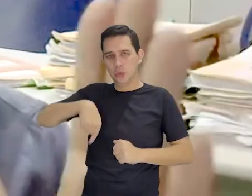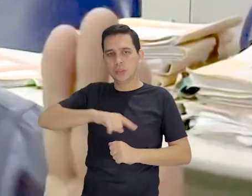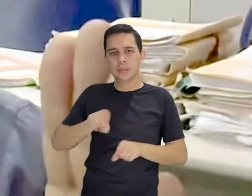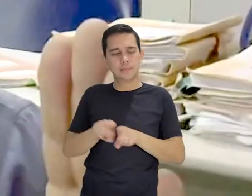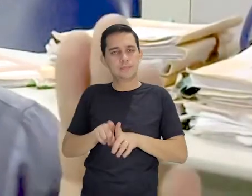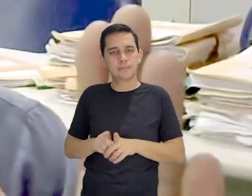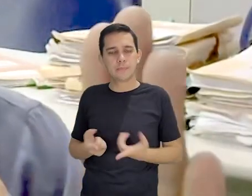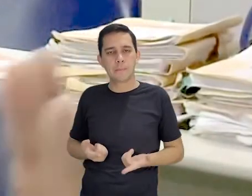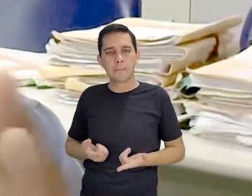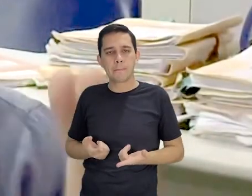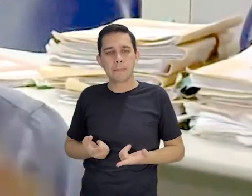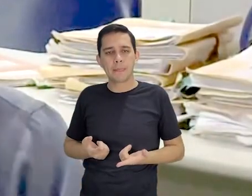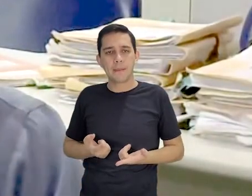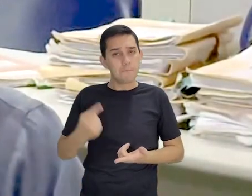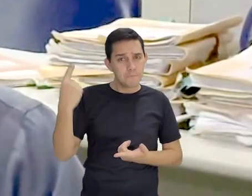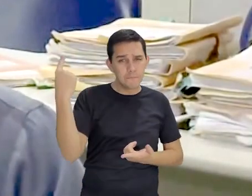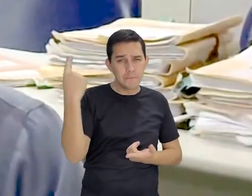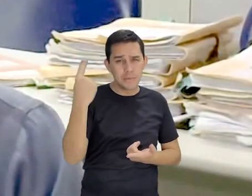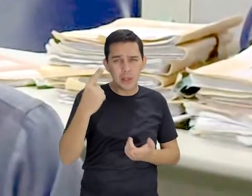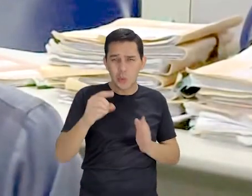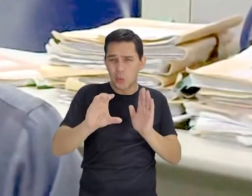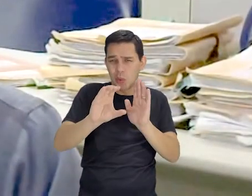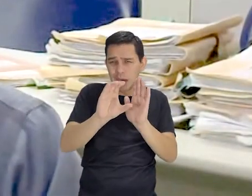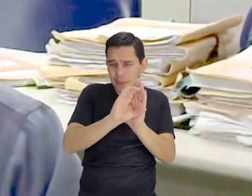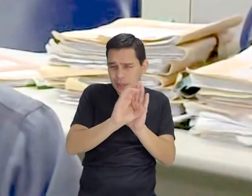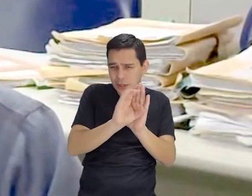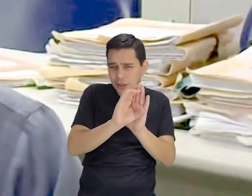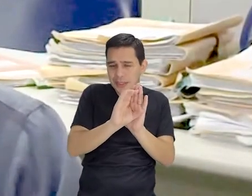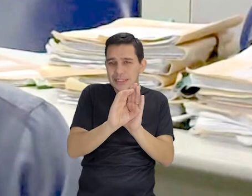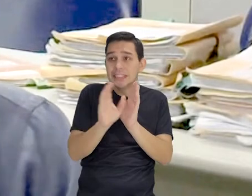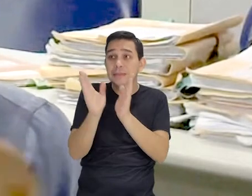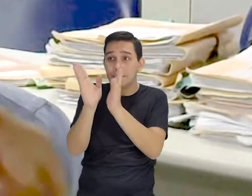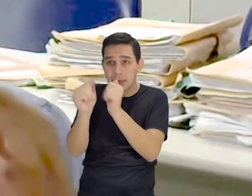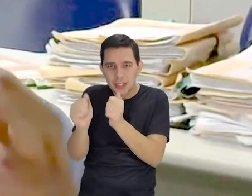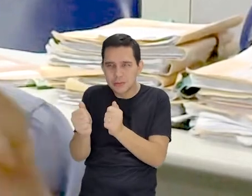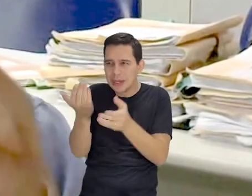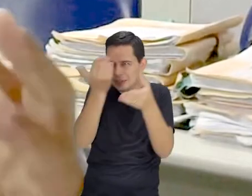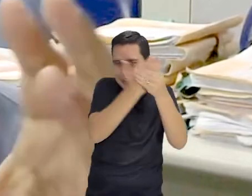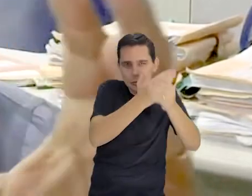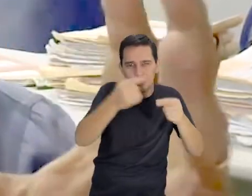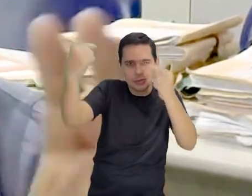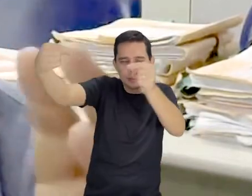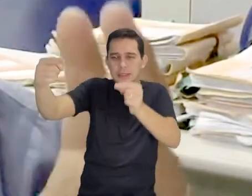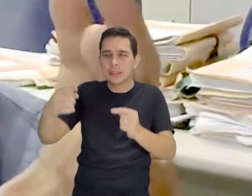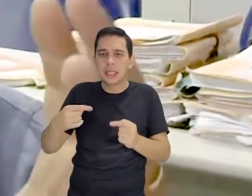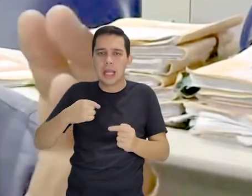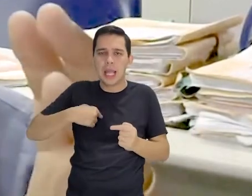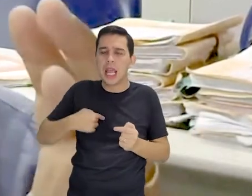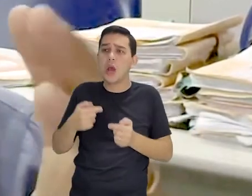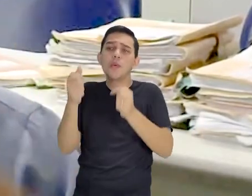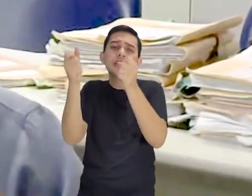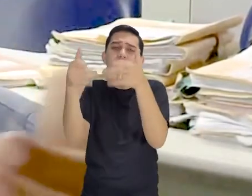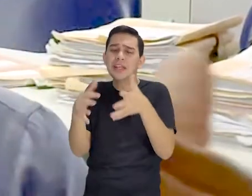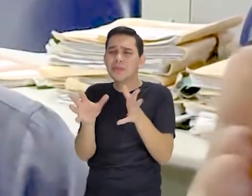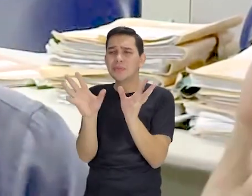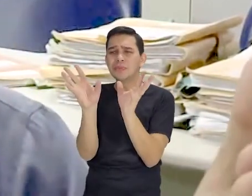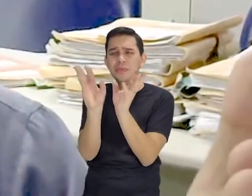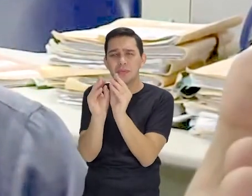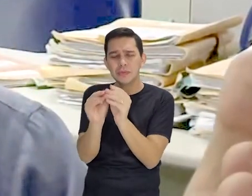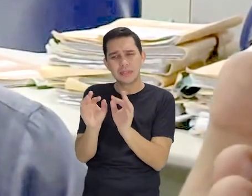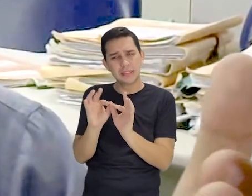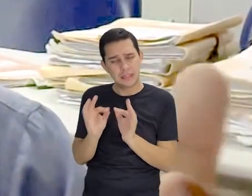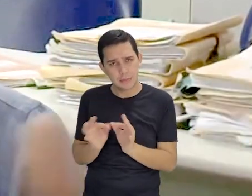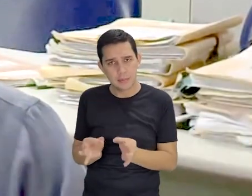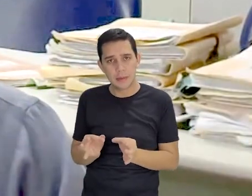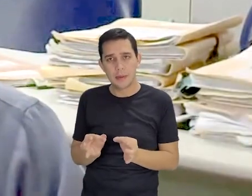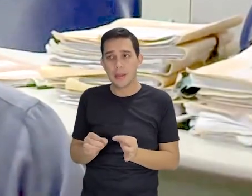lá no primeiro capítulo dessa ação civil pública, eu faço breves explicações sobre as principais funções